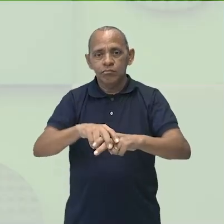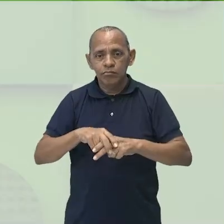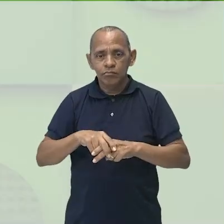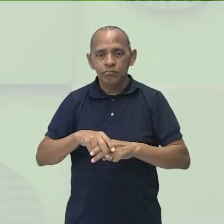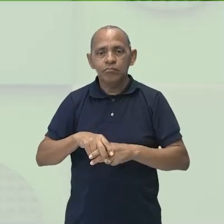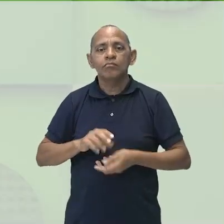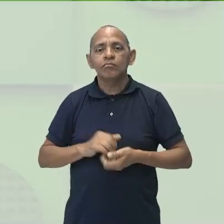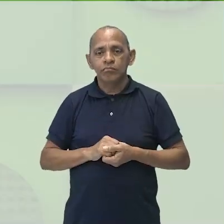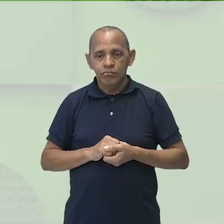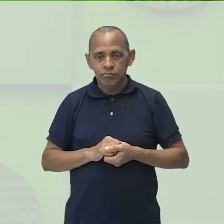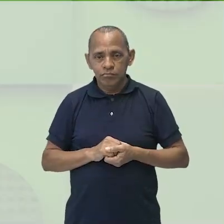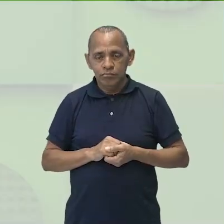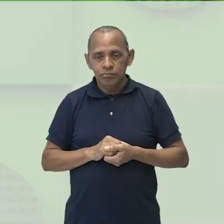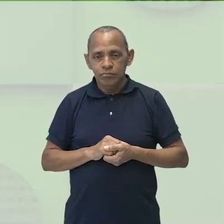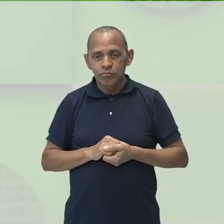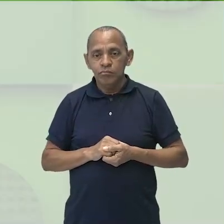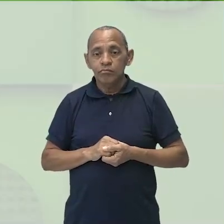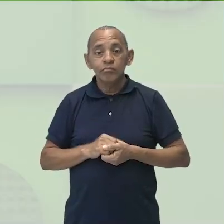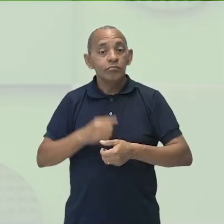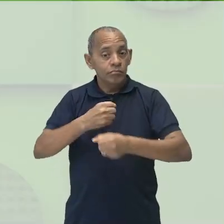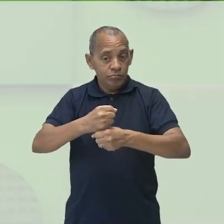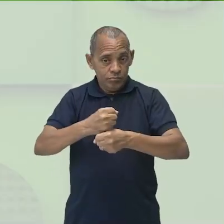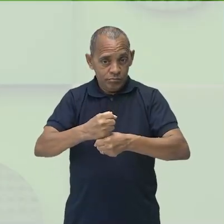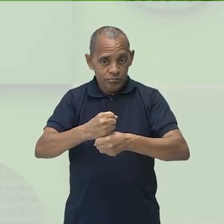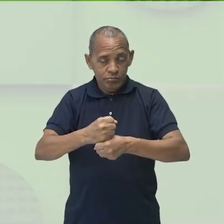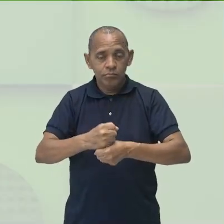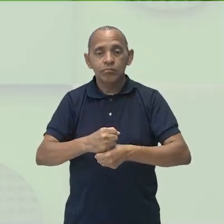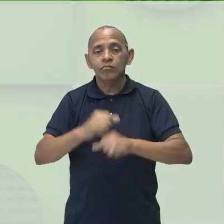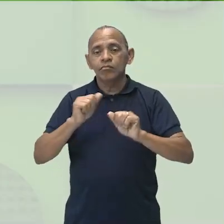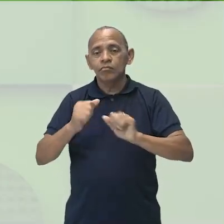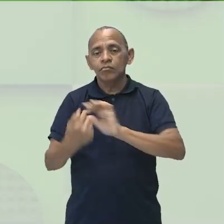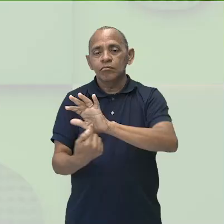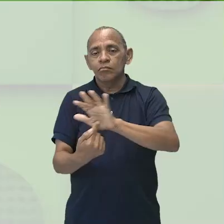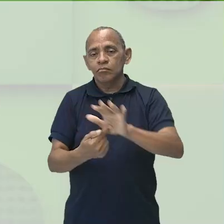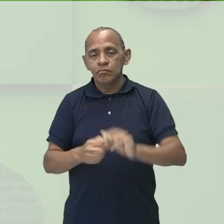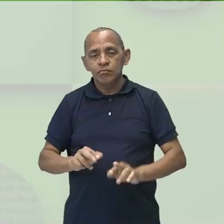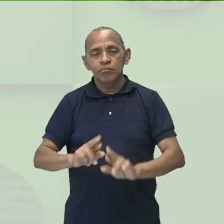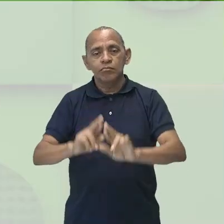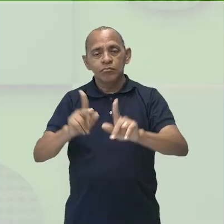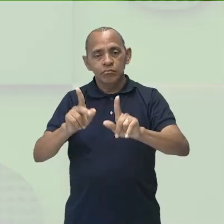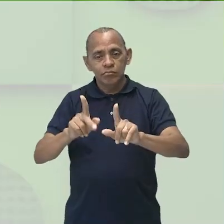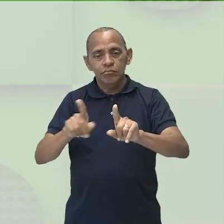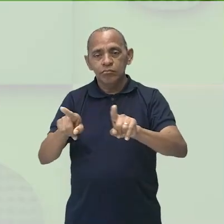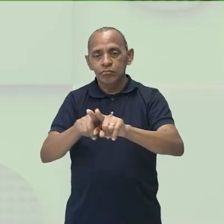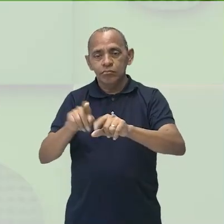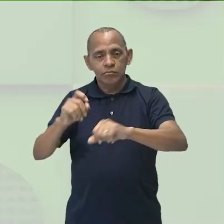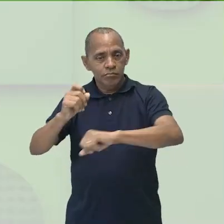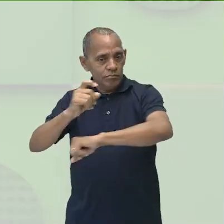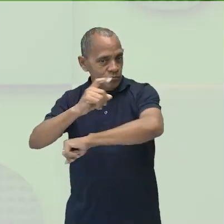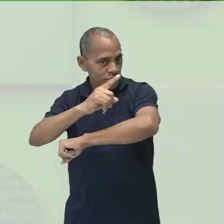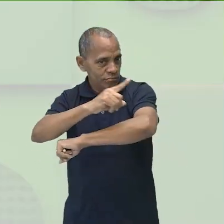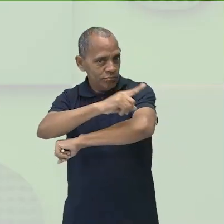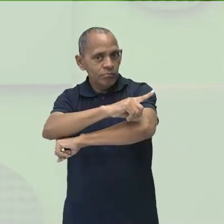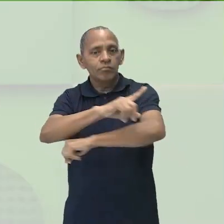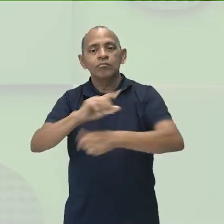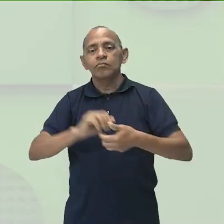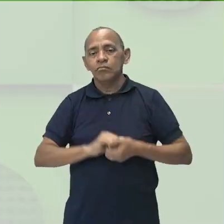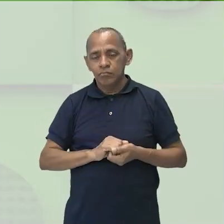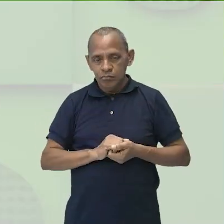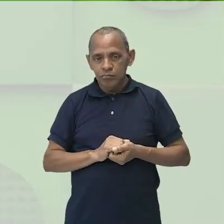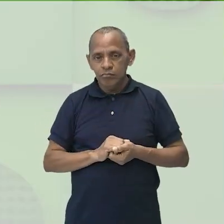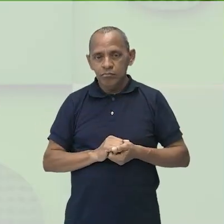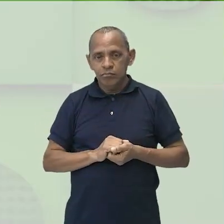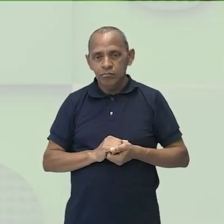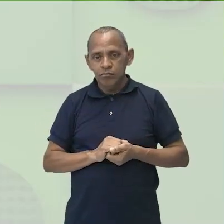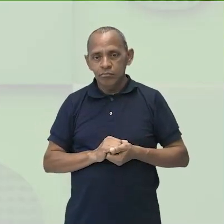reprodução. E assim, ao longo do tempo, eles podem apresentar diferenças e evoluir ao longo do tempo.